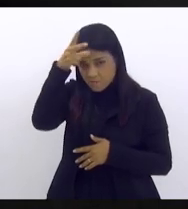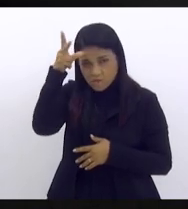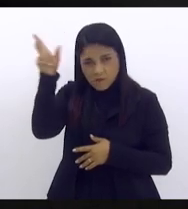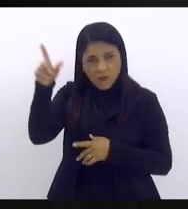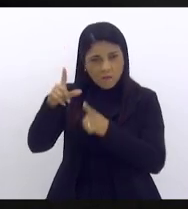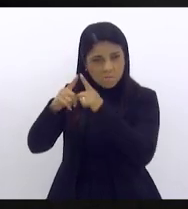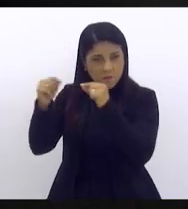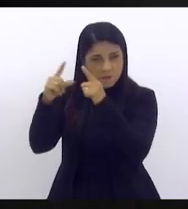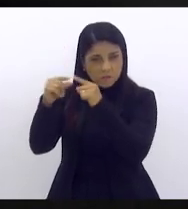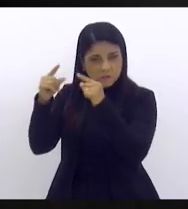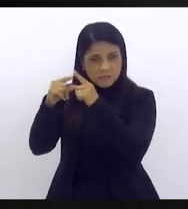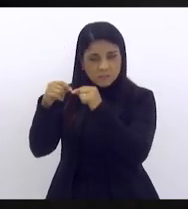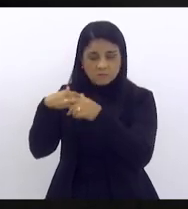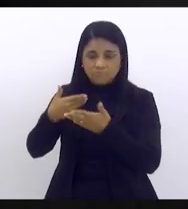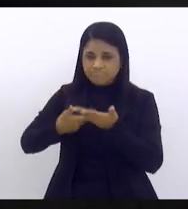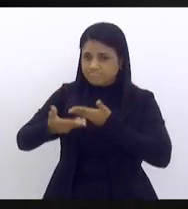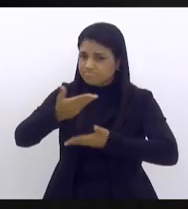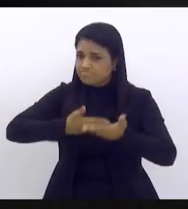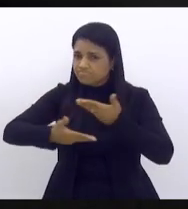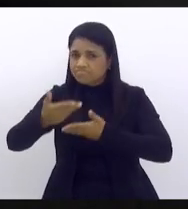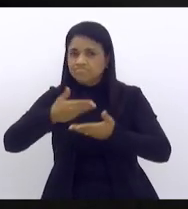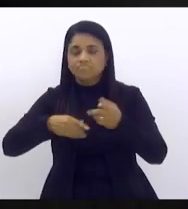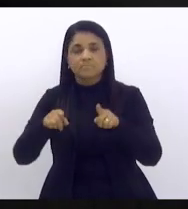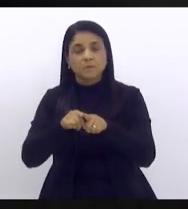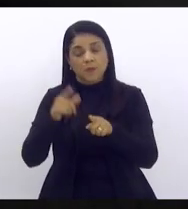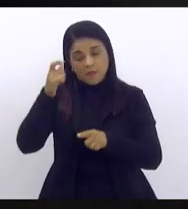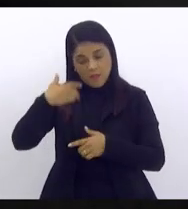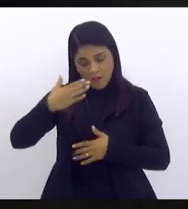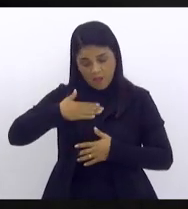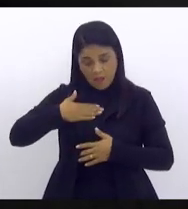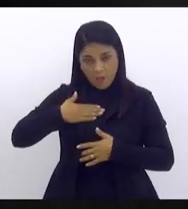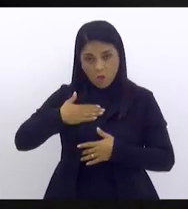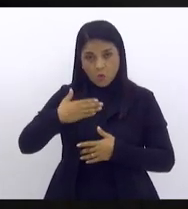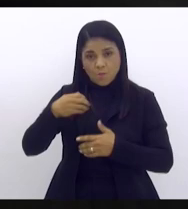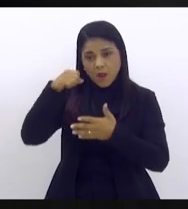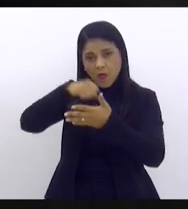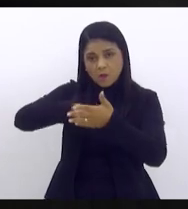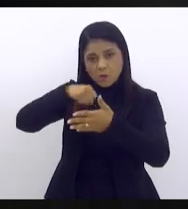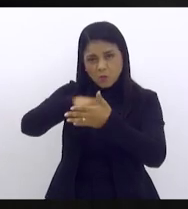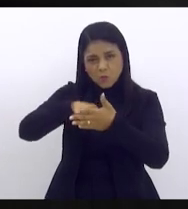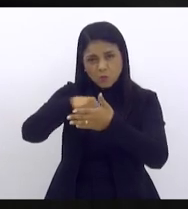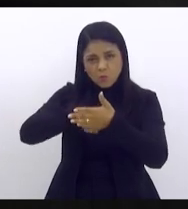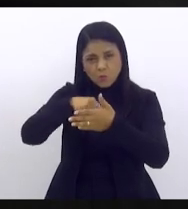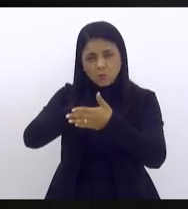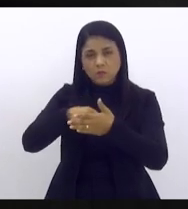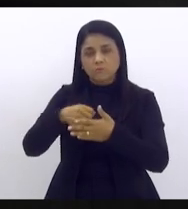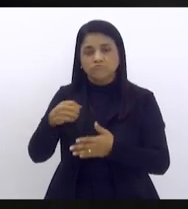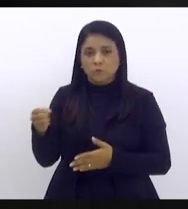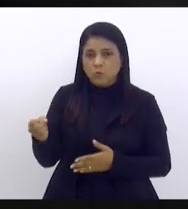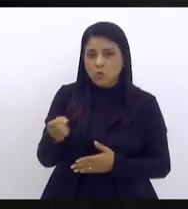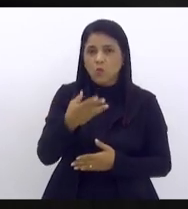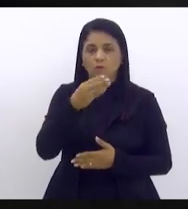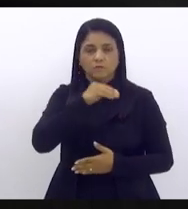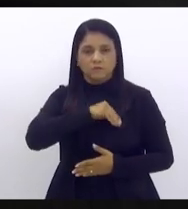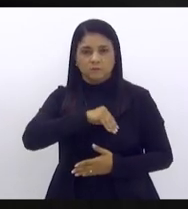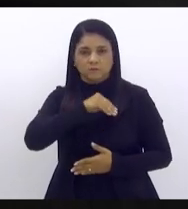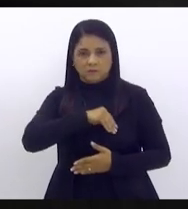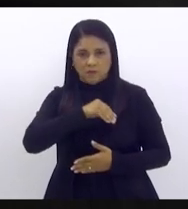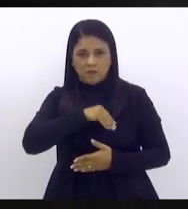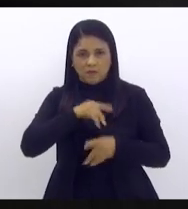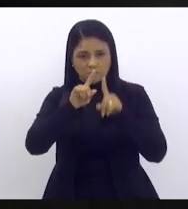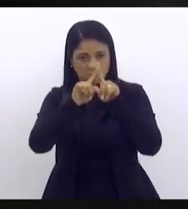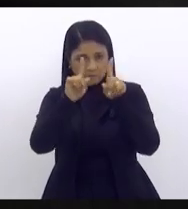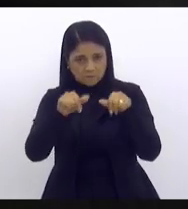da questão, e a gente participou indiretamente, da questão da luta pelo novo piso, né, dos agentes